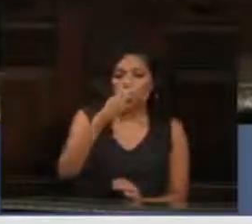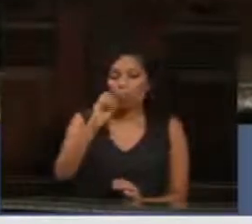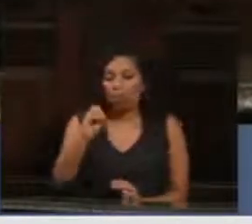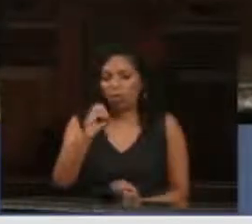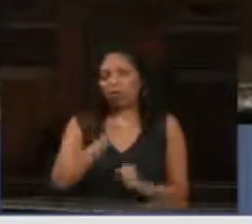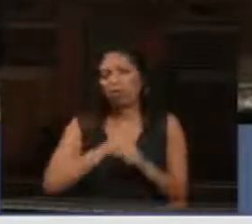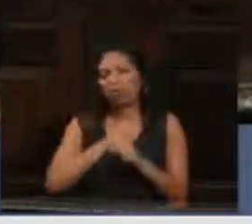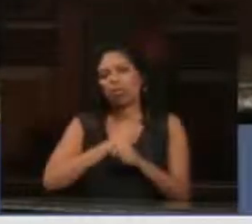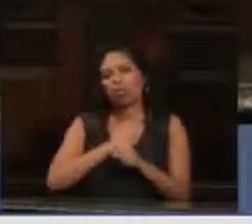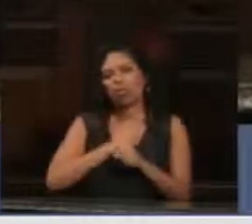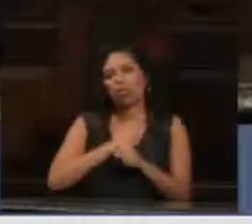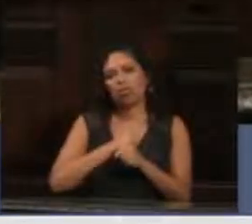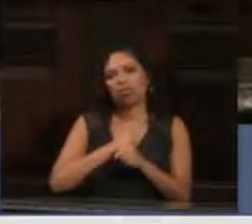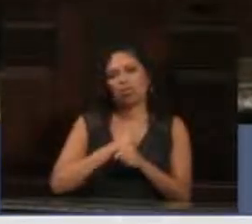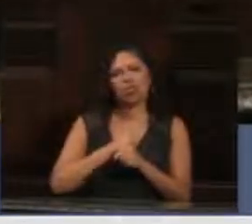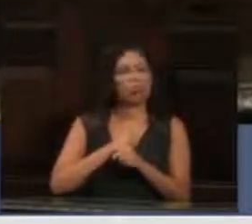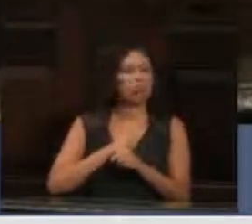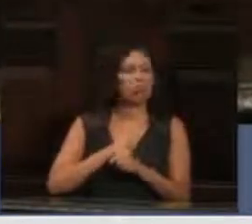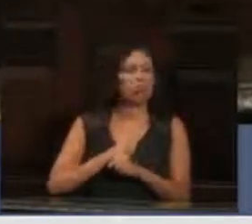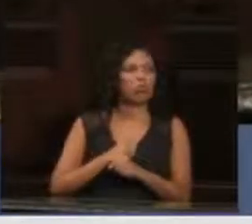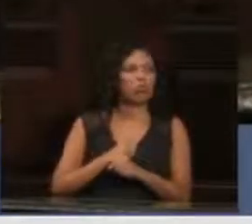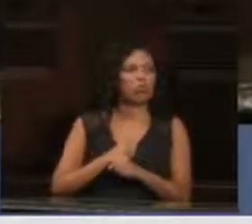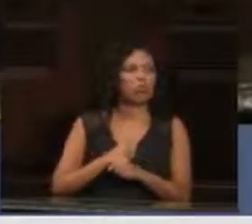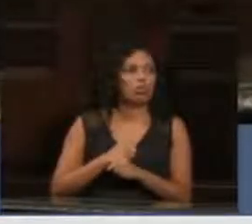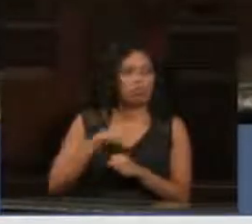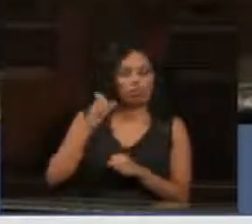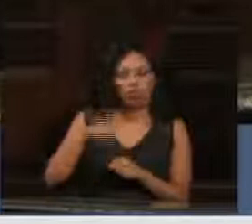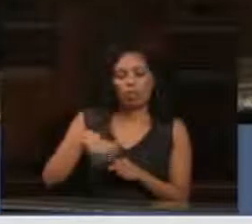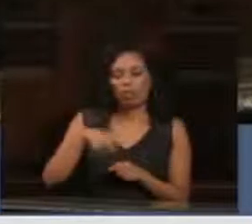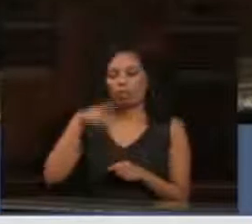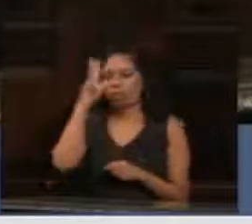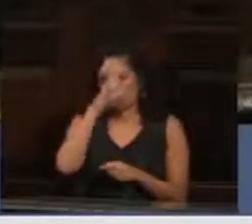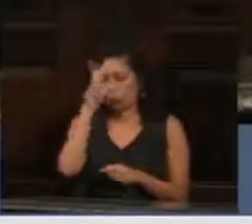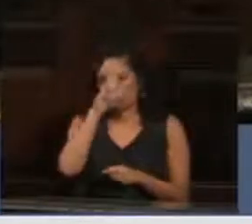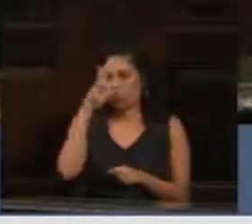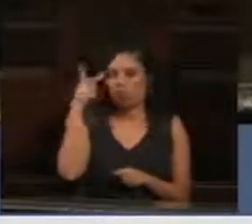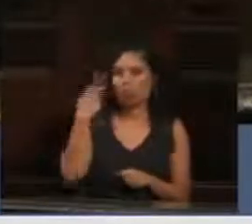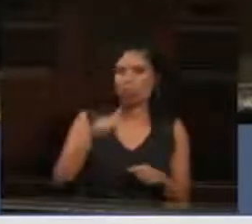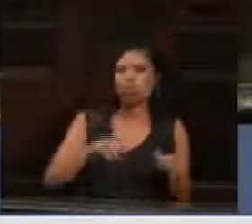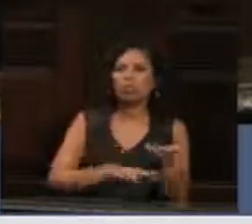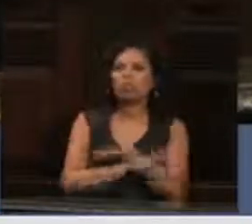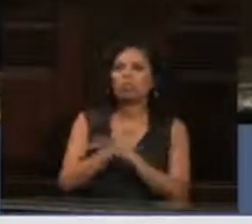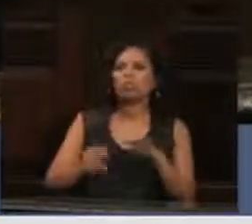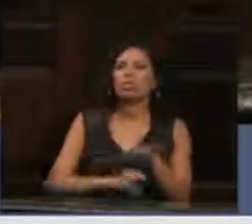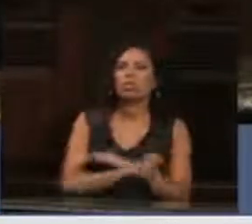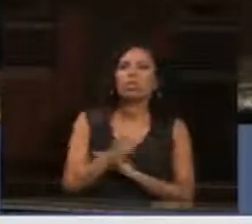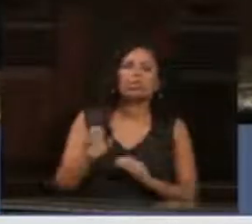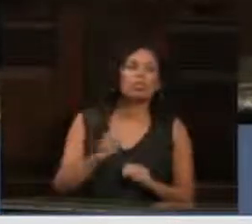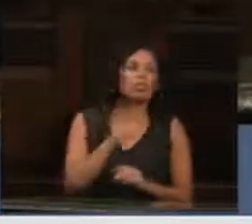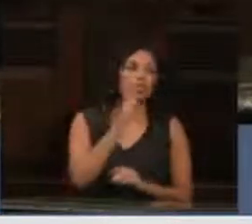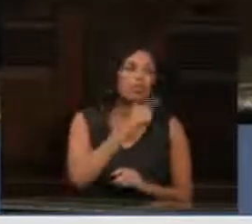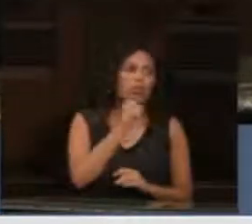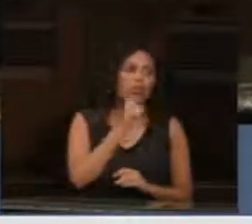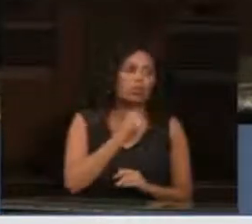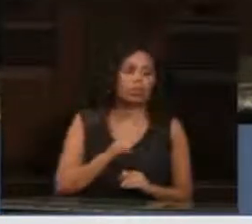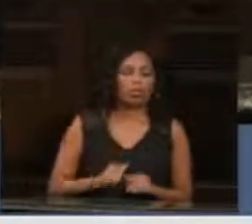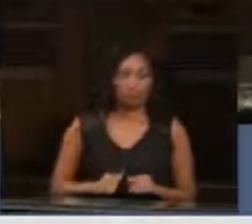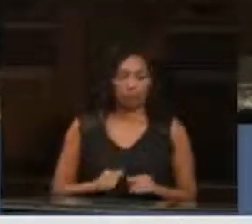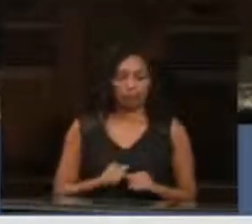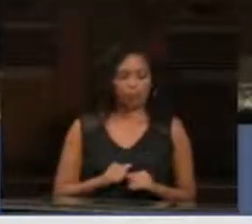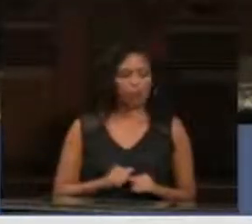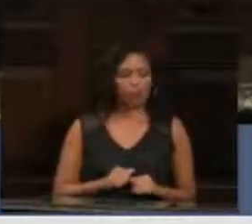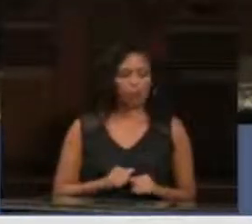anos. Então é a memória da empresa, a memória institucional da SEDAI, além da expertise que ela foi